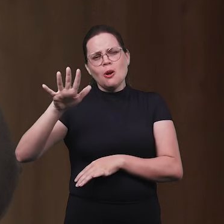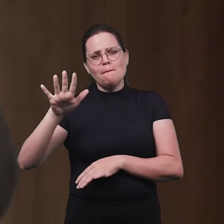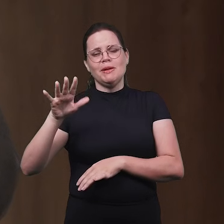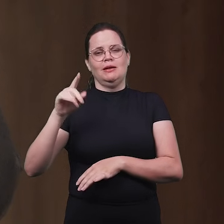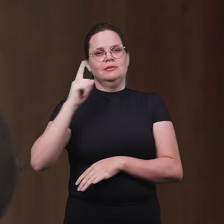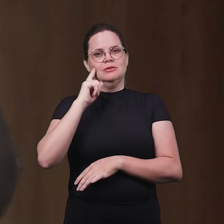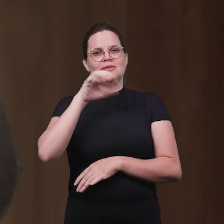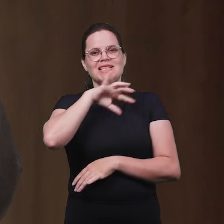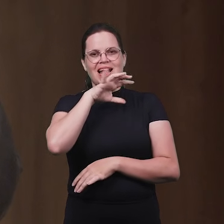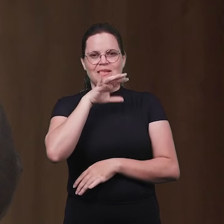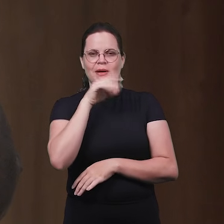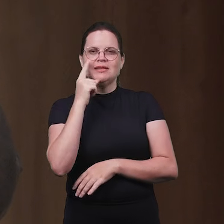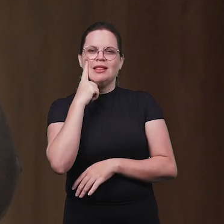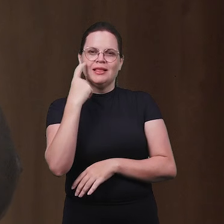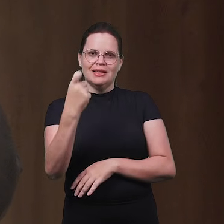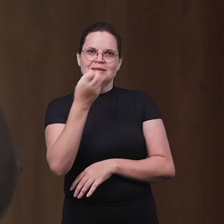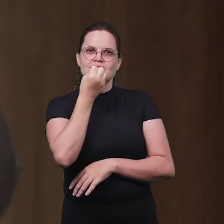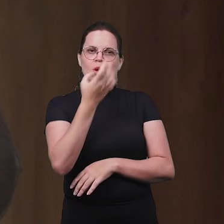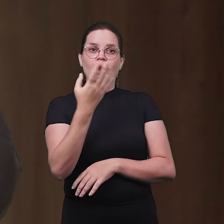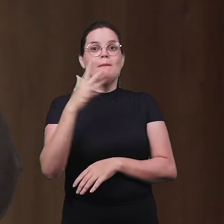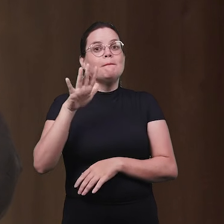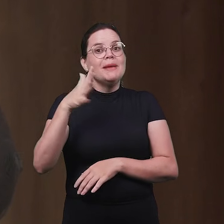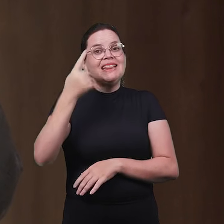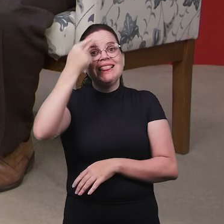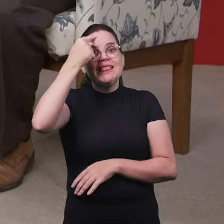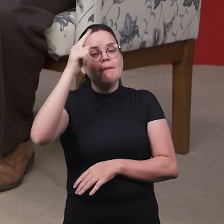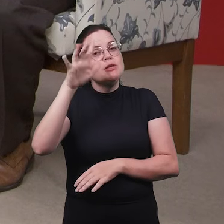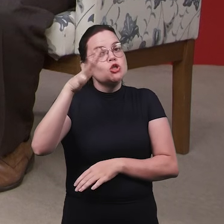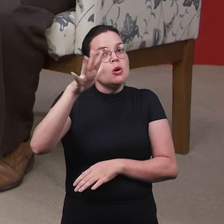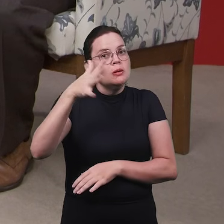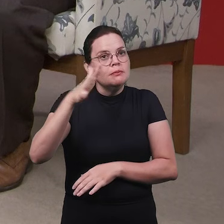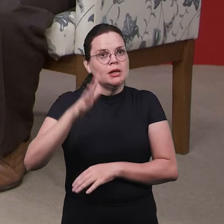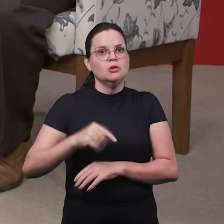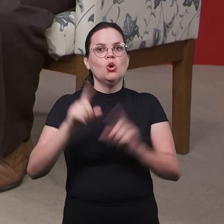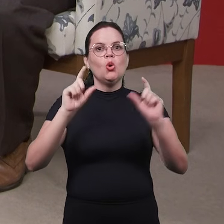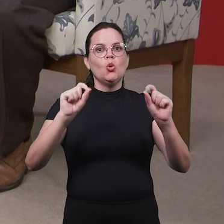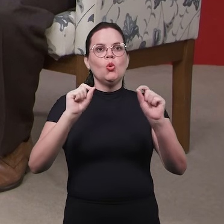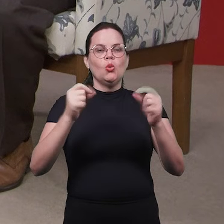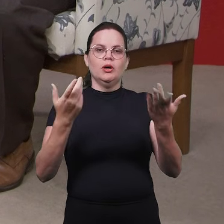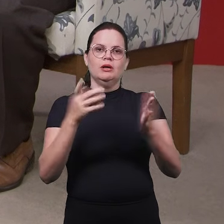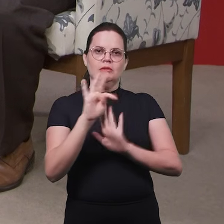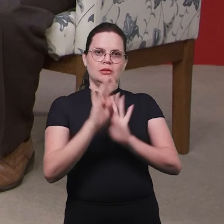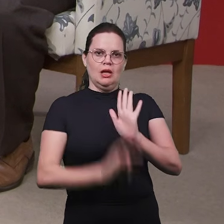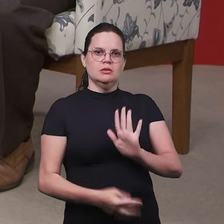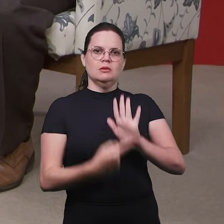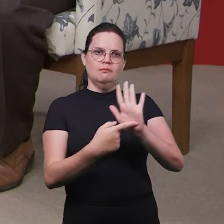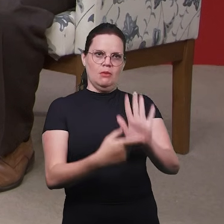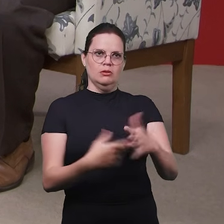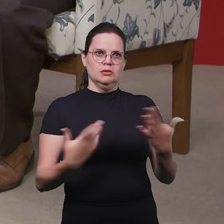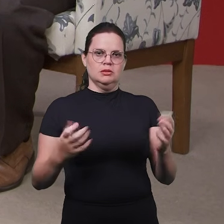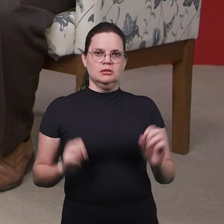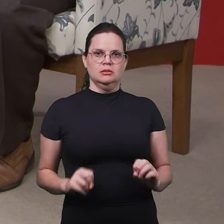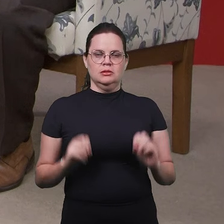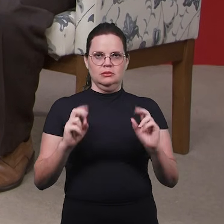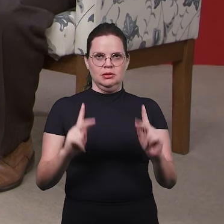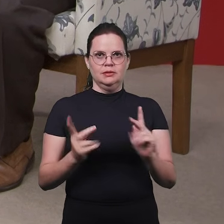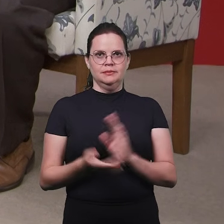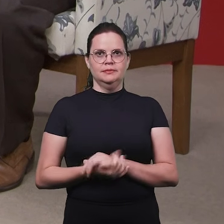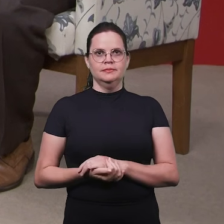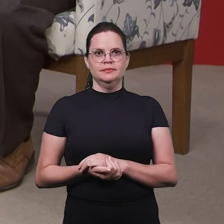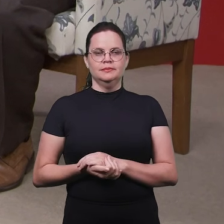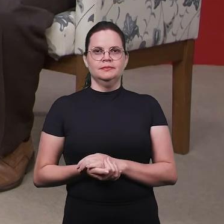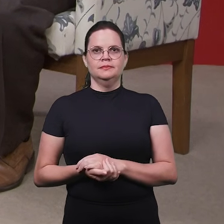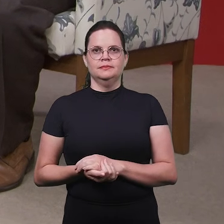Desses animais. Seria interessante, né? É uma ideia. Uma ideia. Mas a descrição do texto está claro, né? Está claro. Está